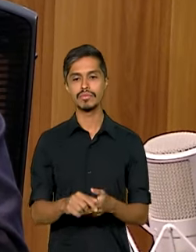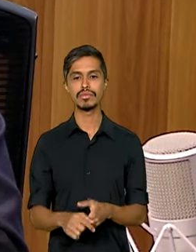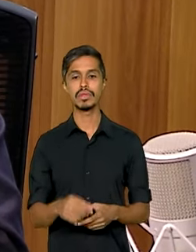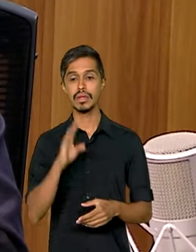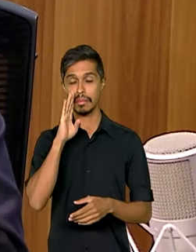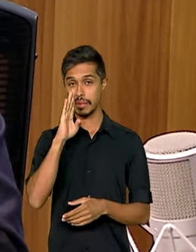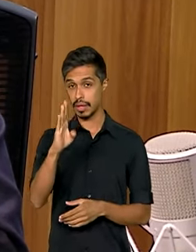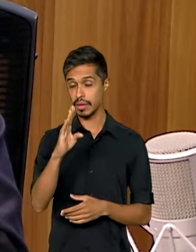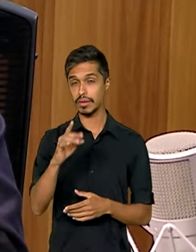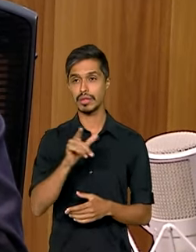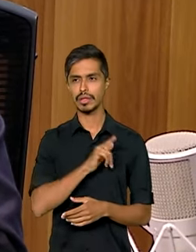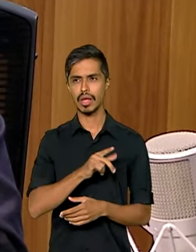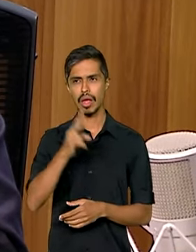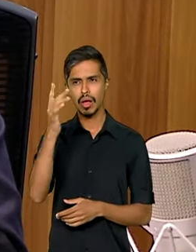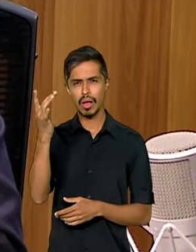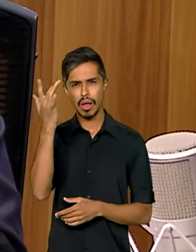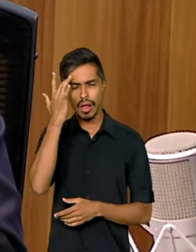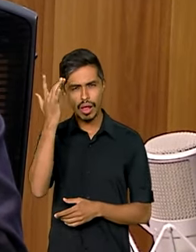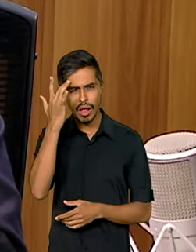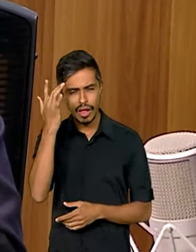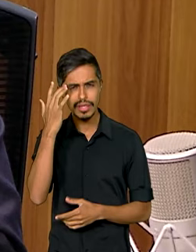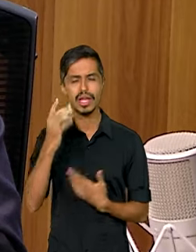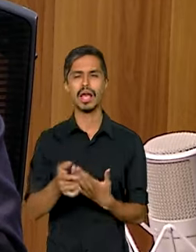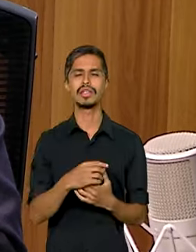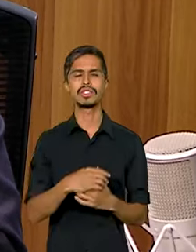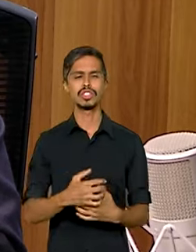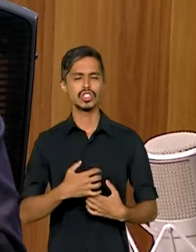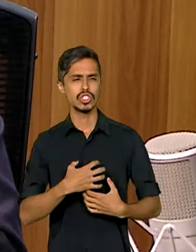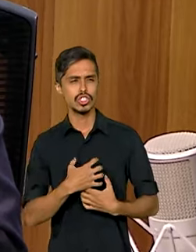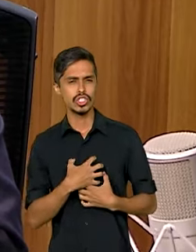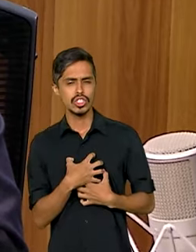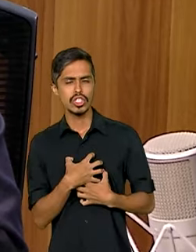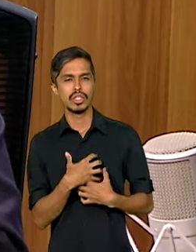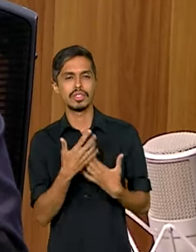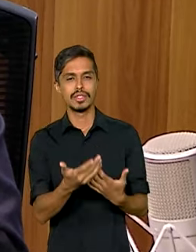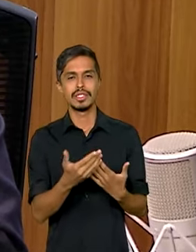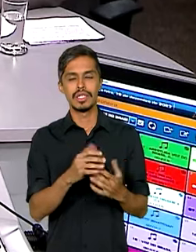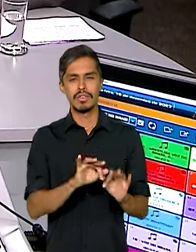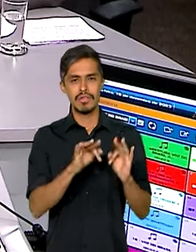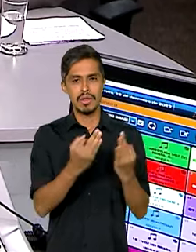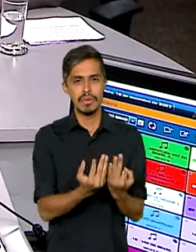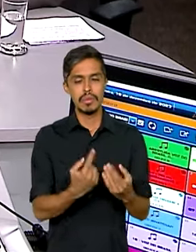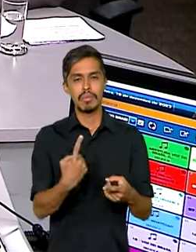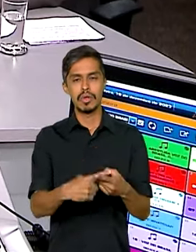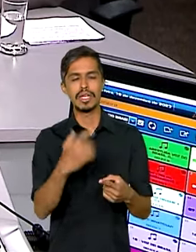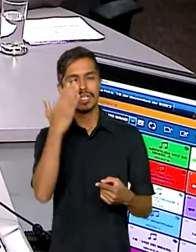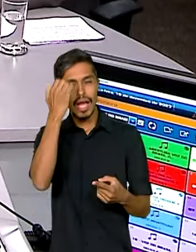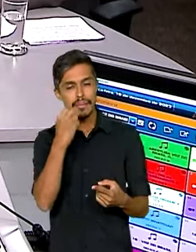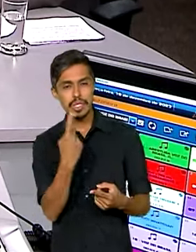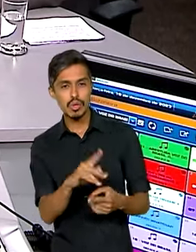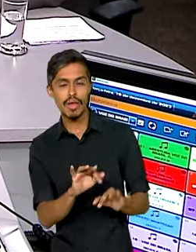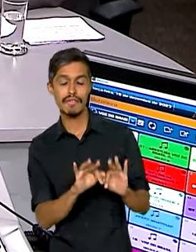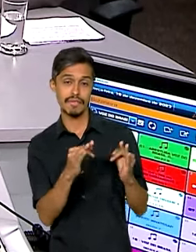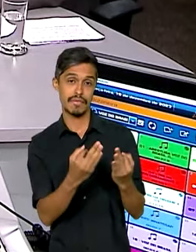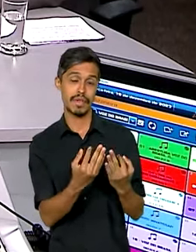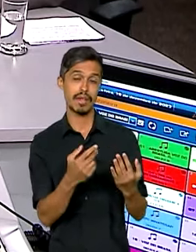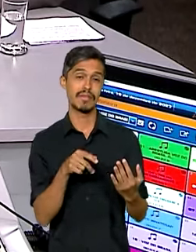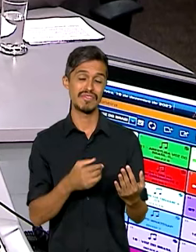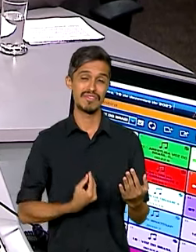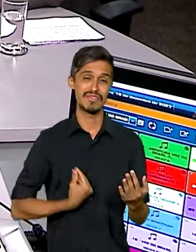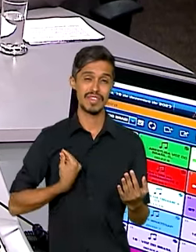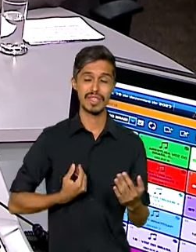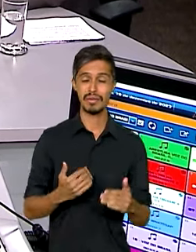principalmente tem uma memória afetiva das famílias que sabem que a sua vida melhorou muito num